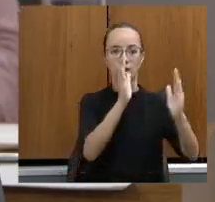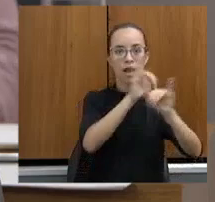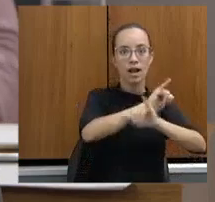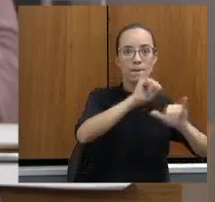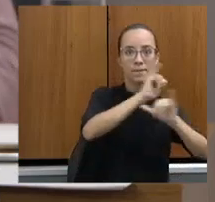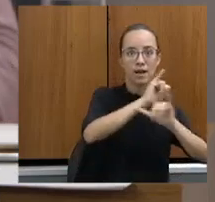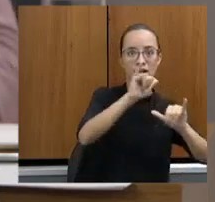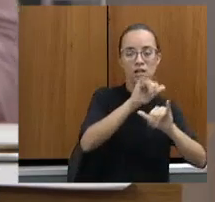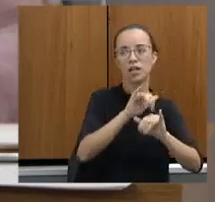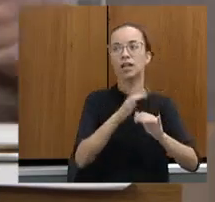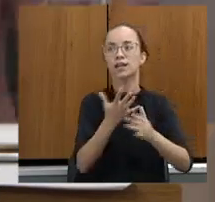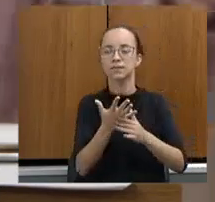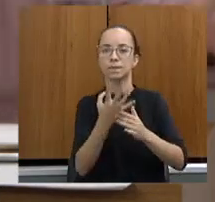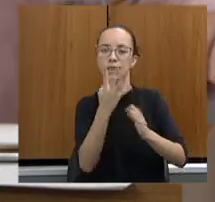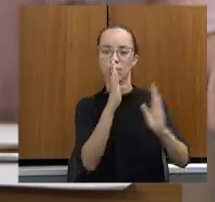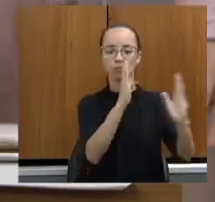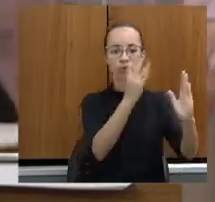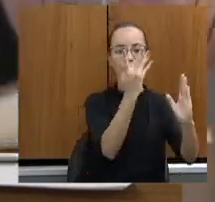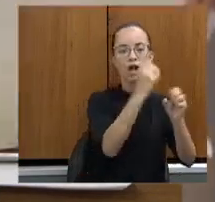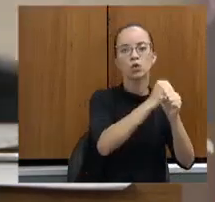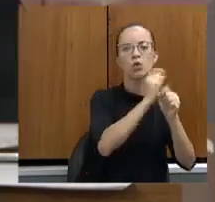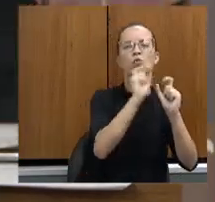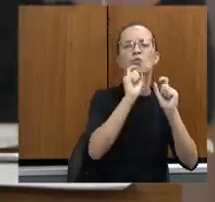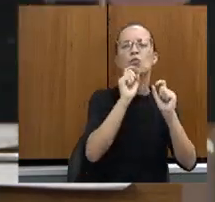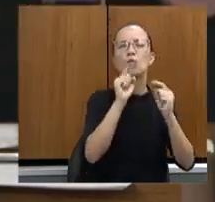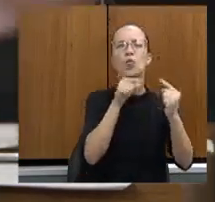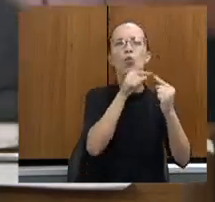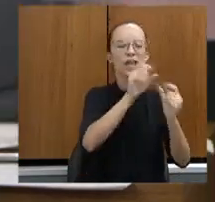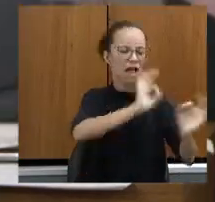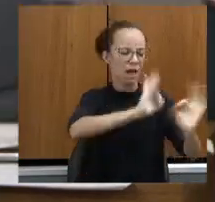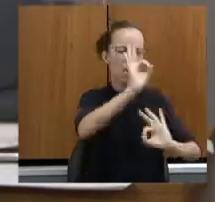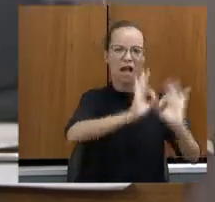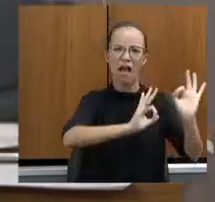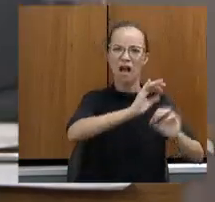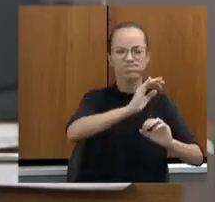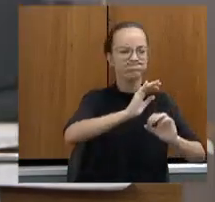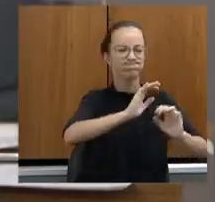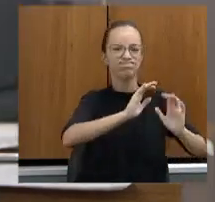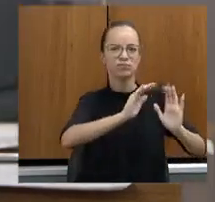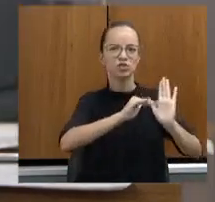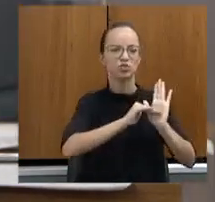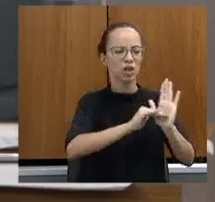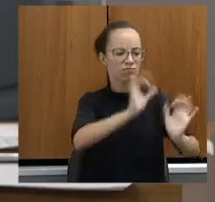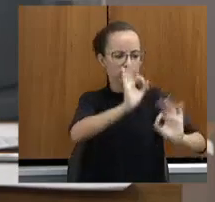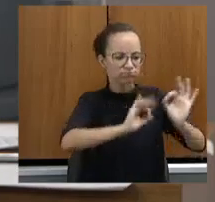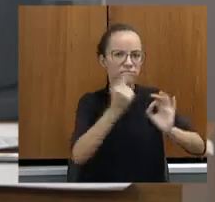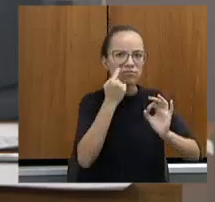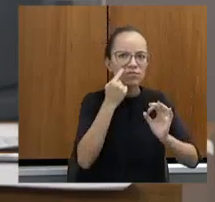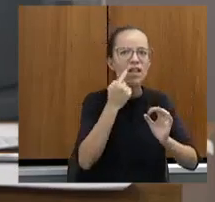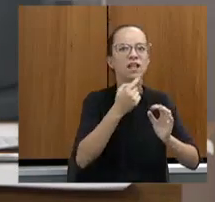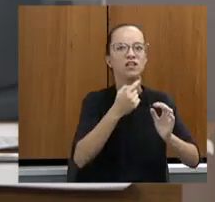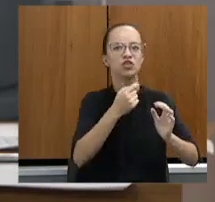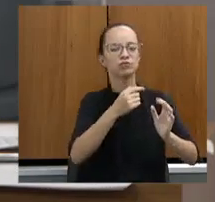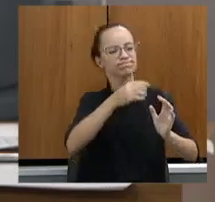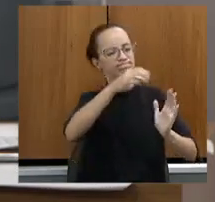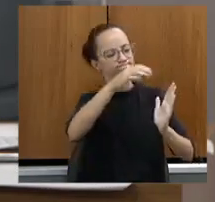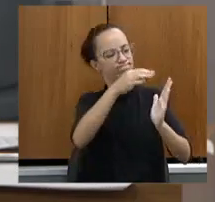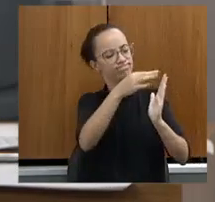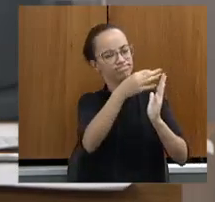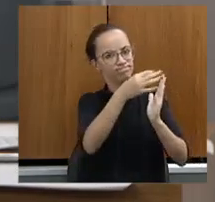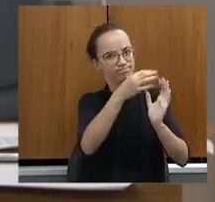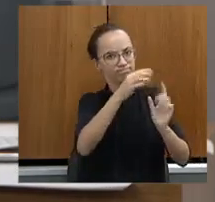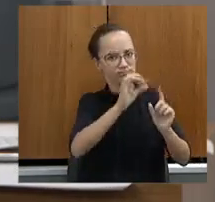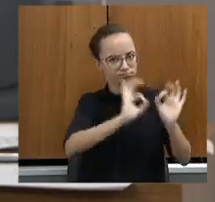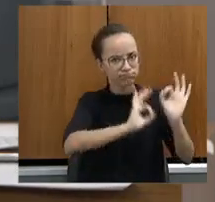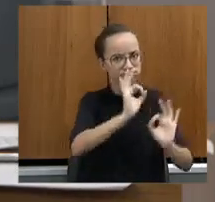quatro anos de arrumação da casa de colocar a casa em ordem de trazer a organização para o